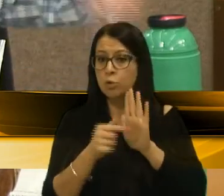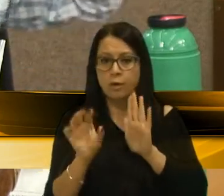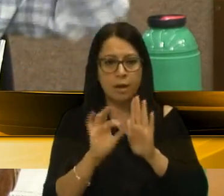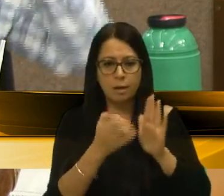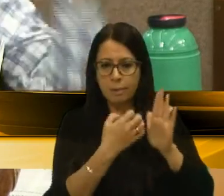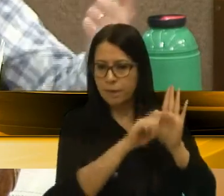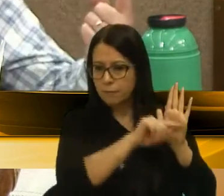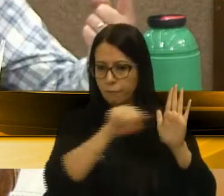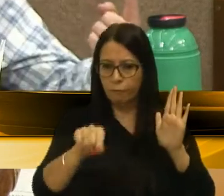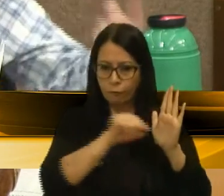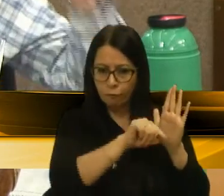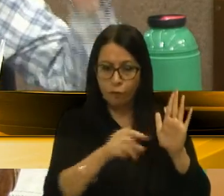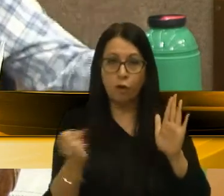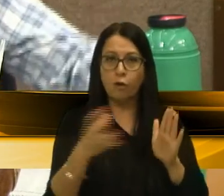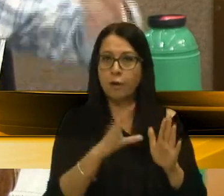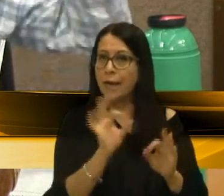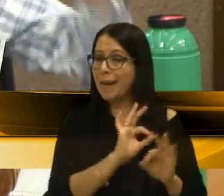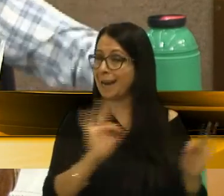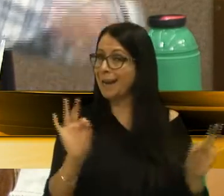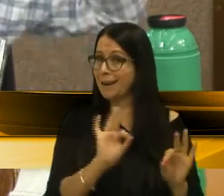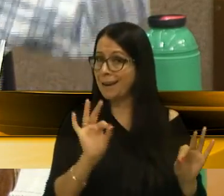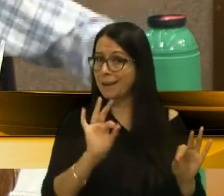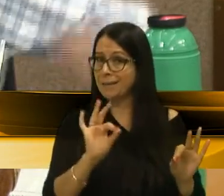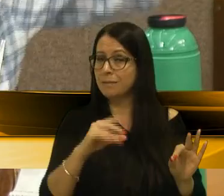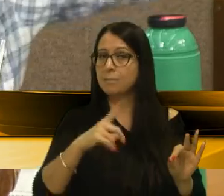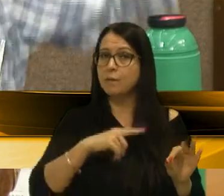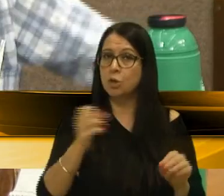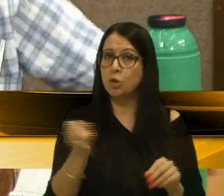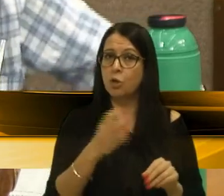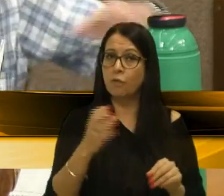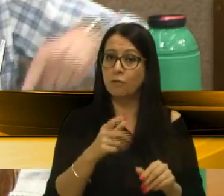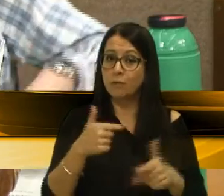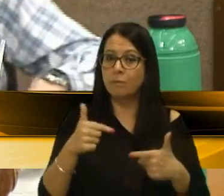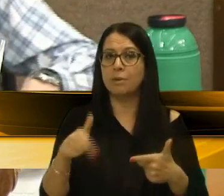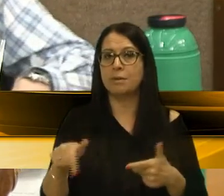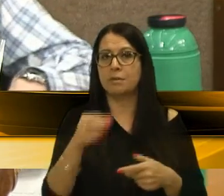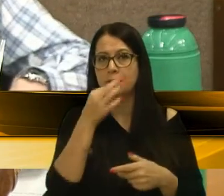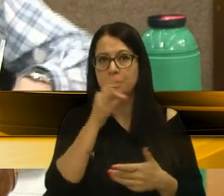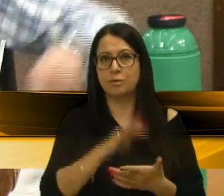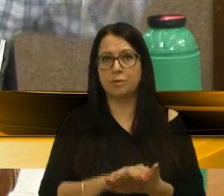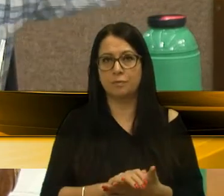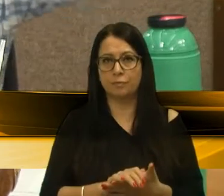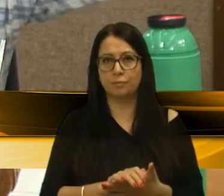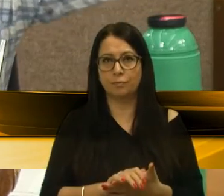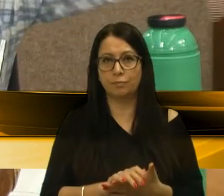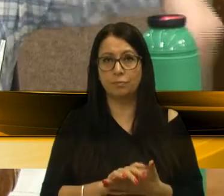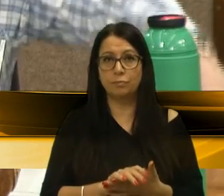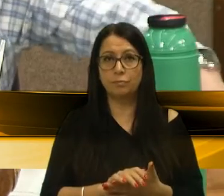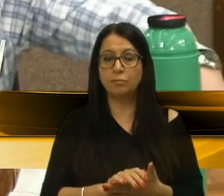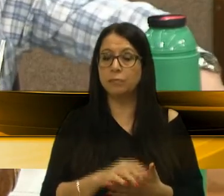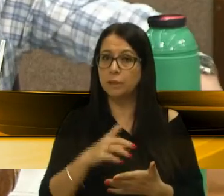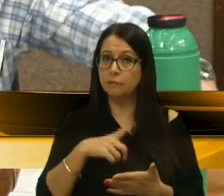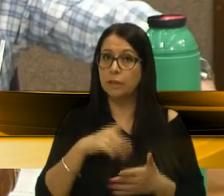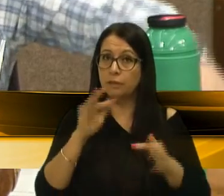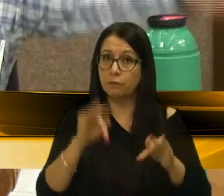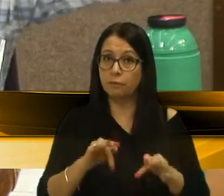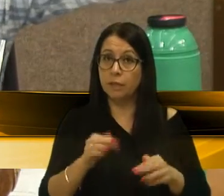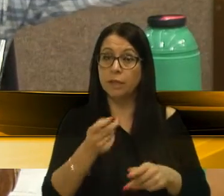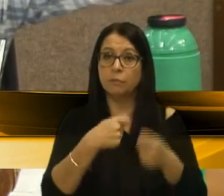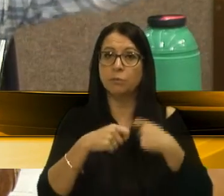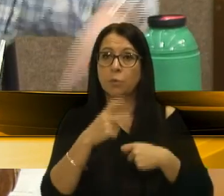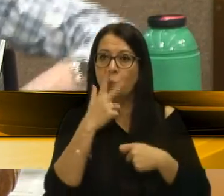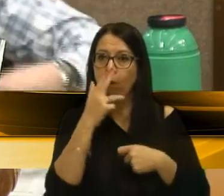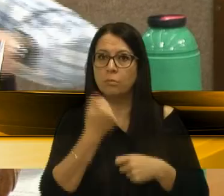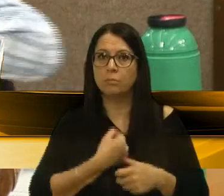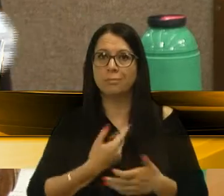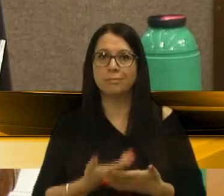é nada para gerar novos empregos em caxias do sul e nós e vai terminar a sua administração com o mesmo